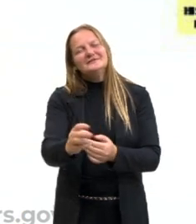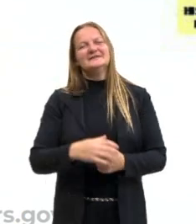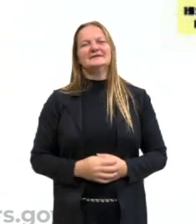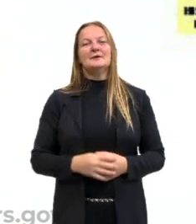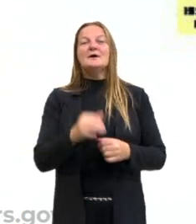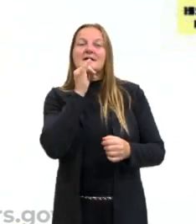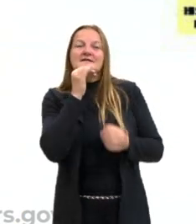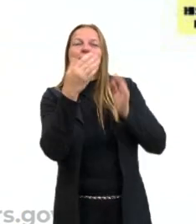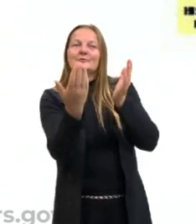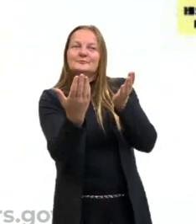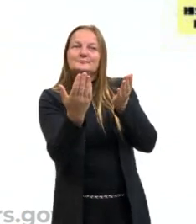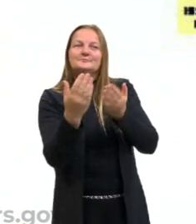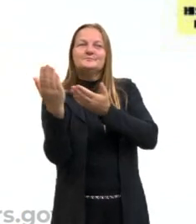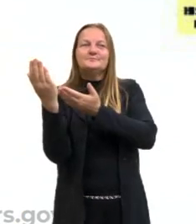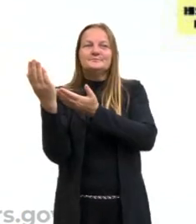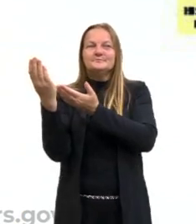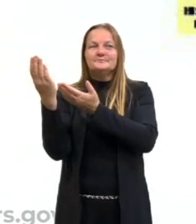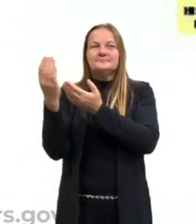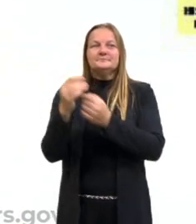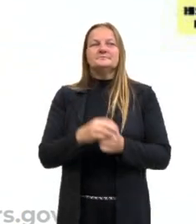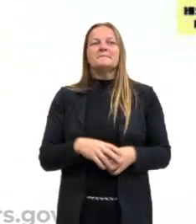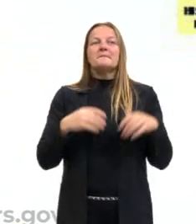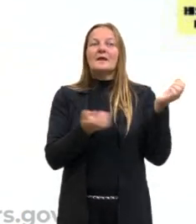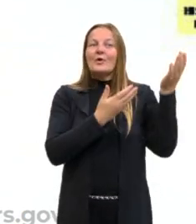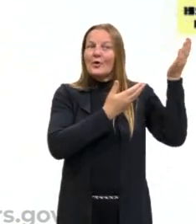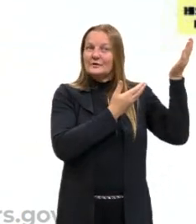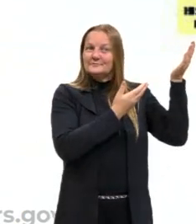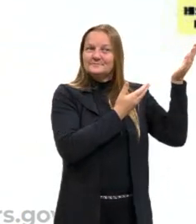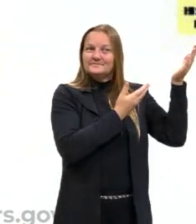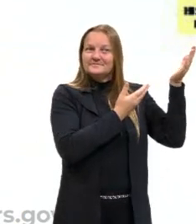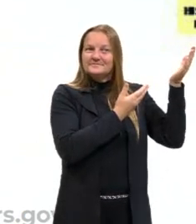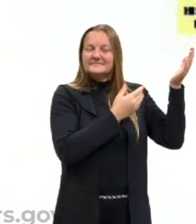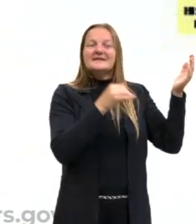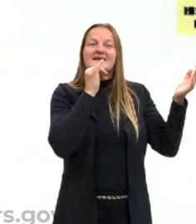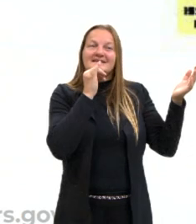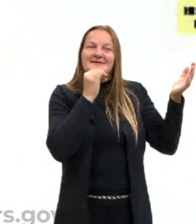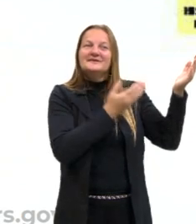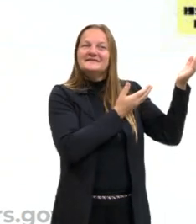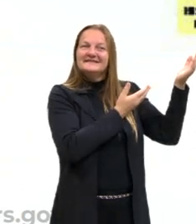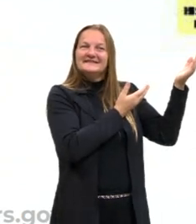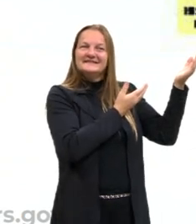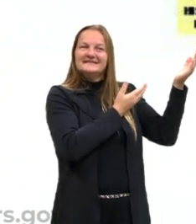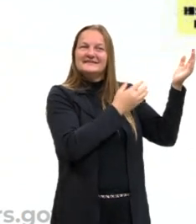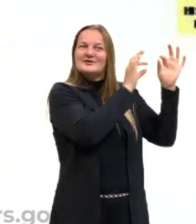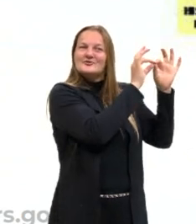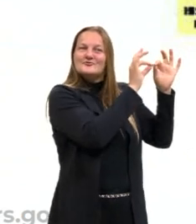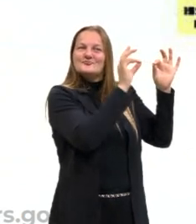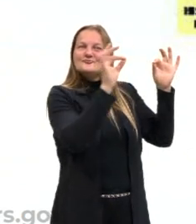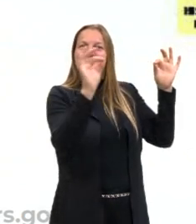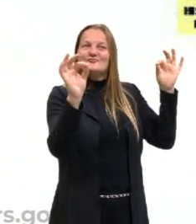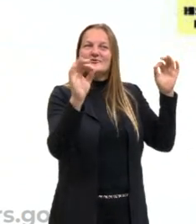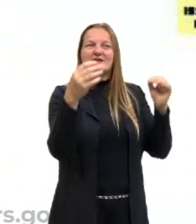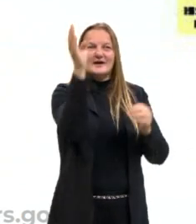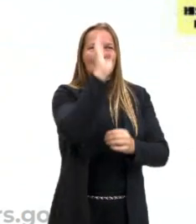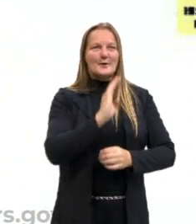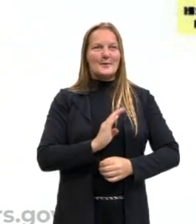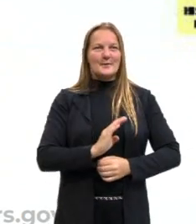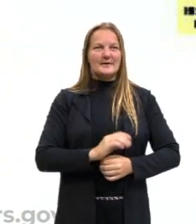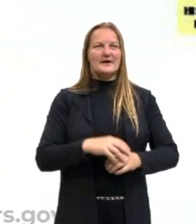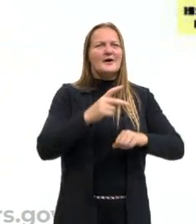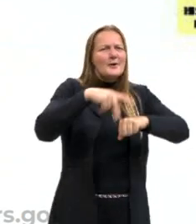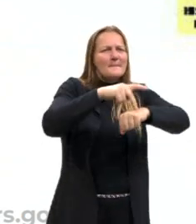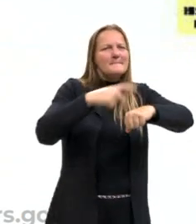por exemplo aqui tá aqui a gente tem uma linha do tempo para exemplificar para vocês da história do Brasil tá